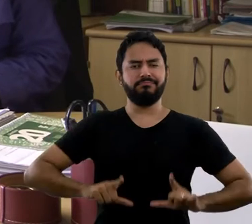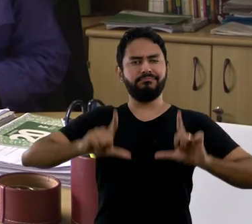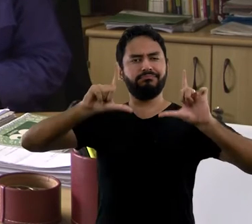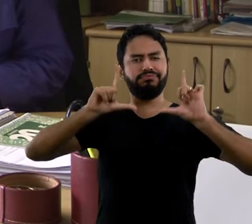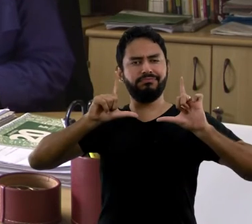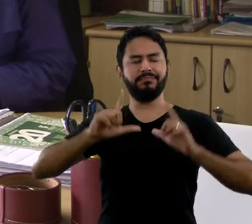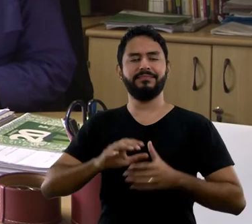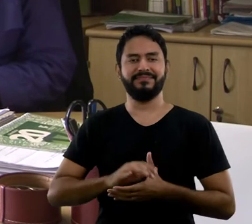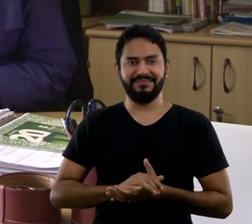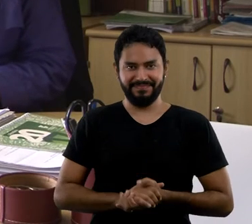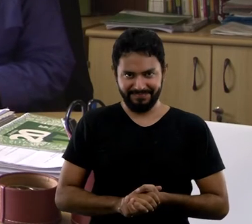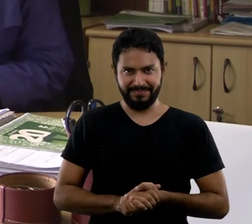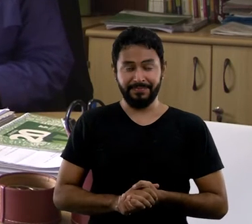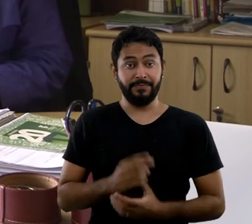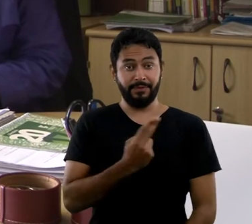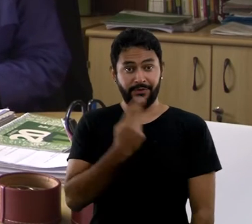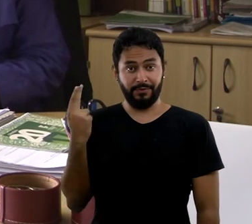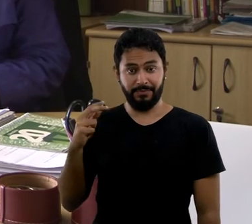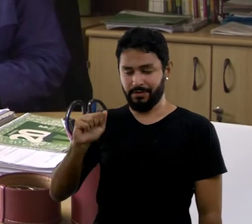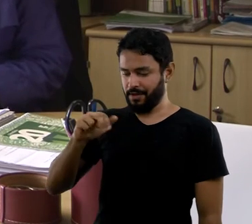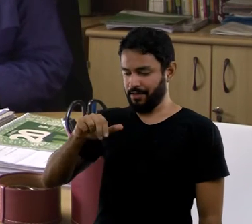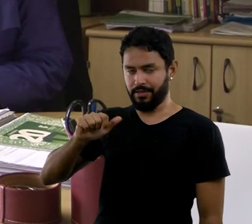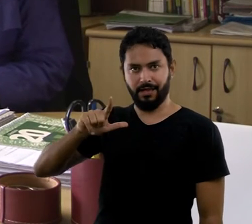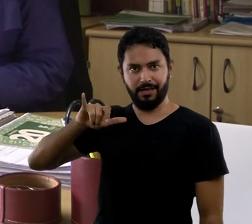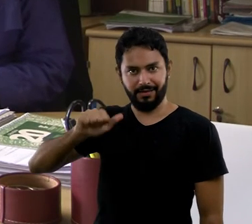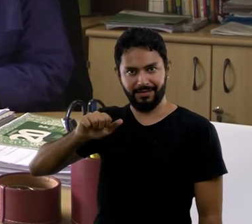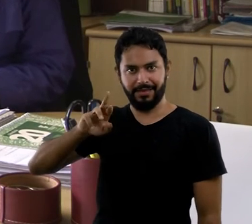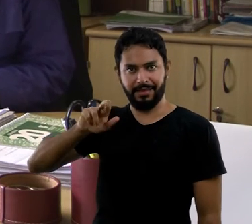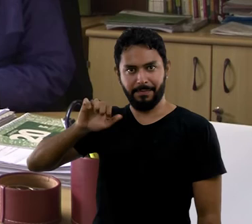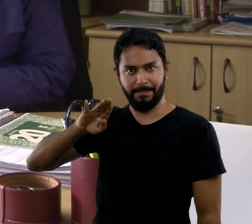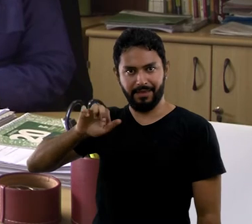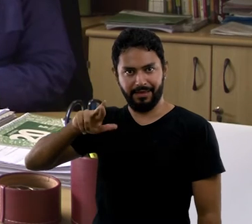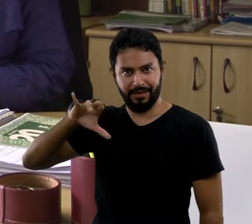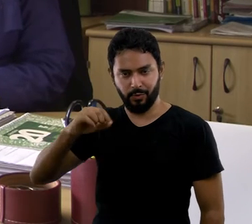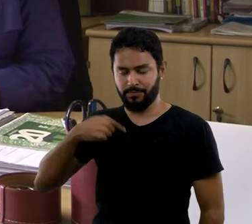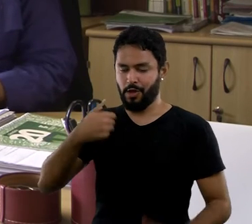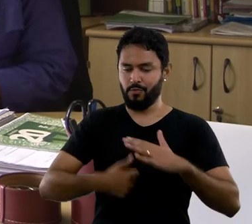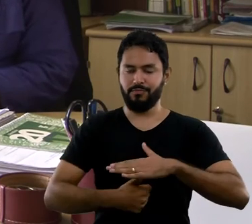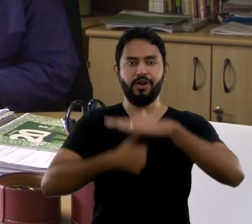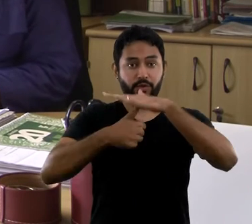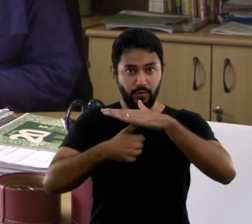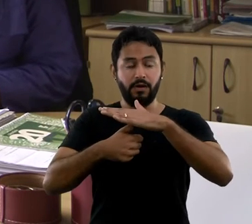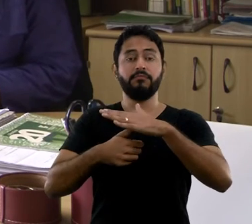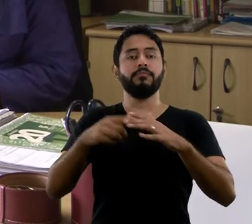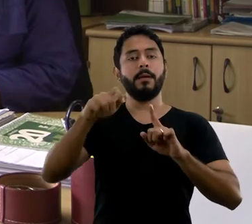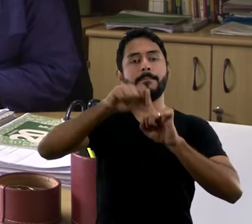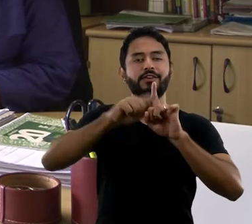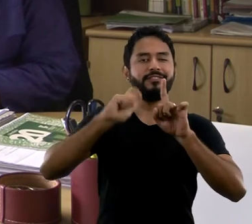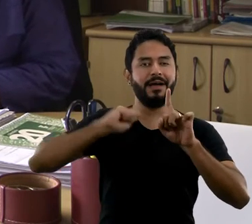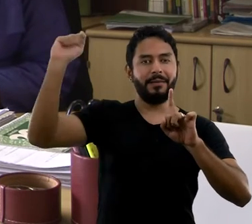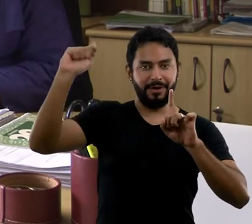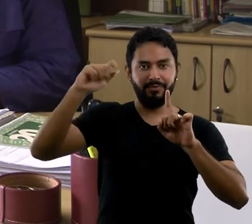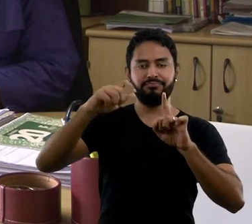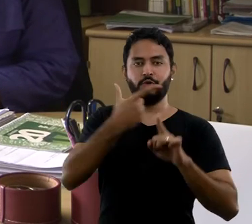nome é Anália Ribeiro, sou reitora do Instituto Federal desde abril de 2016, tendo sido eleita em dezembro de